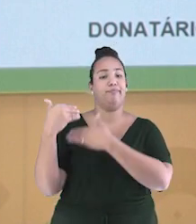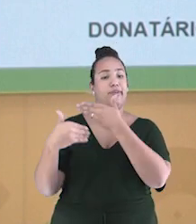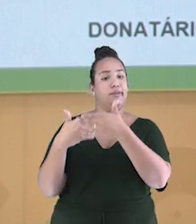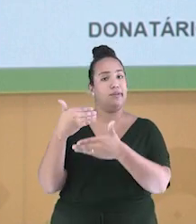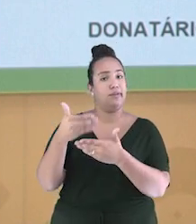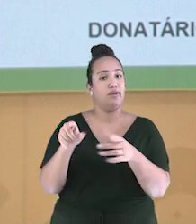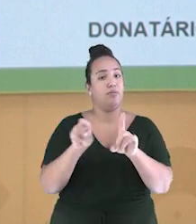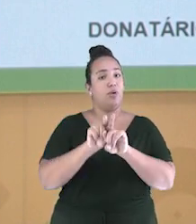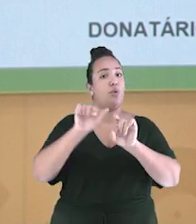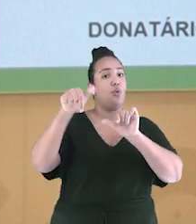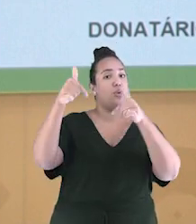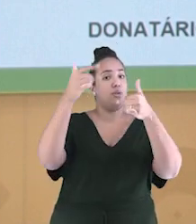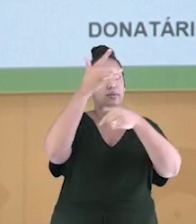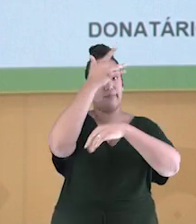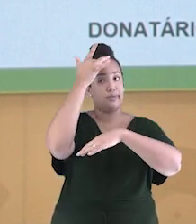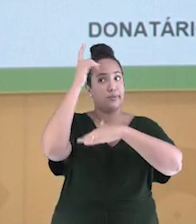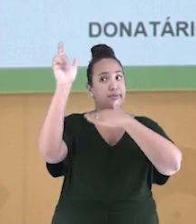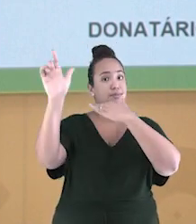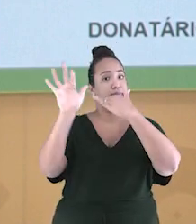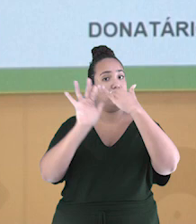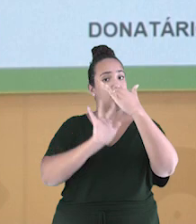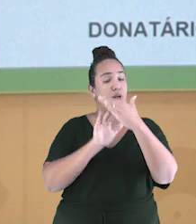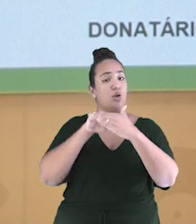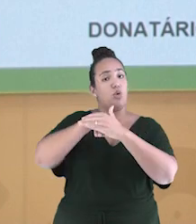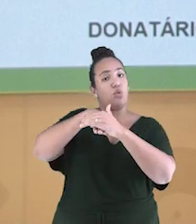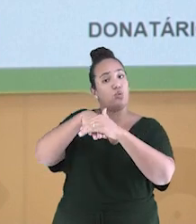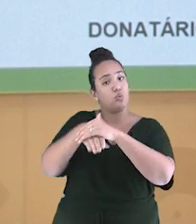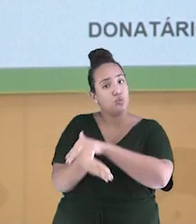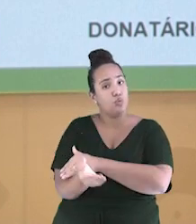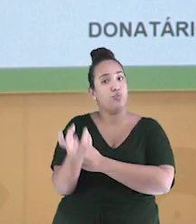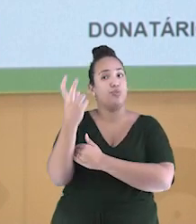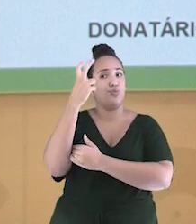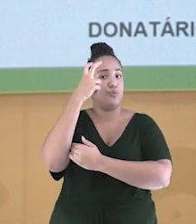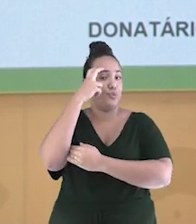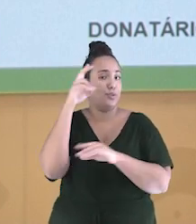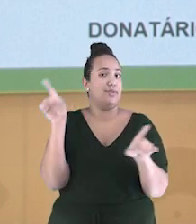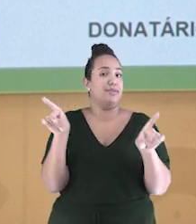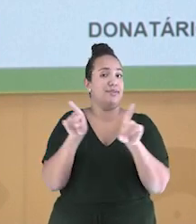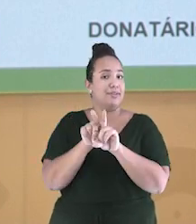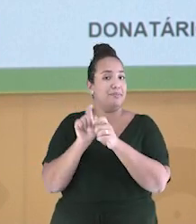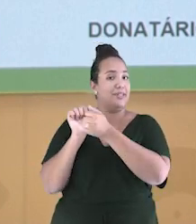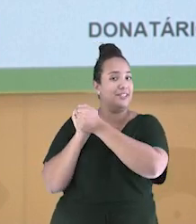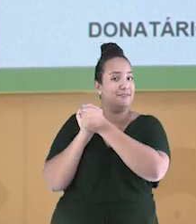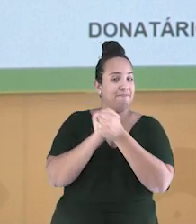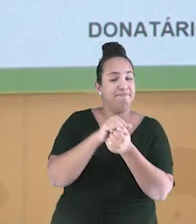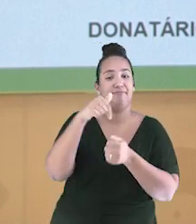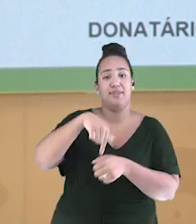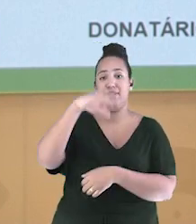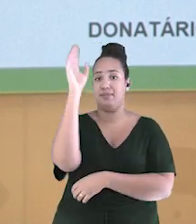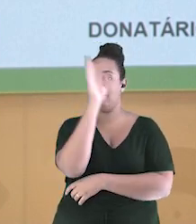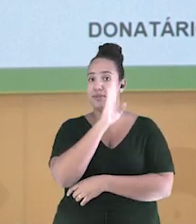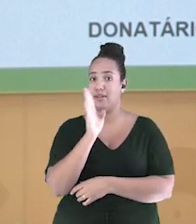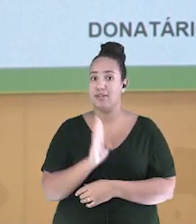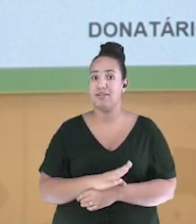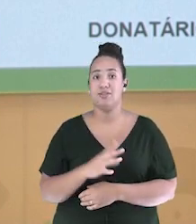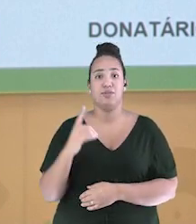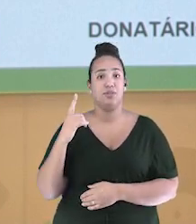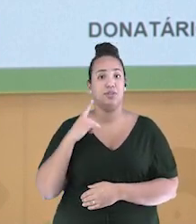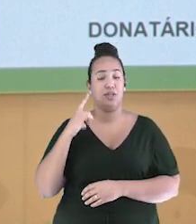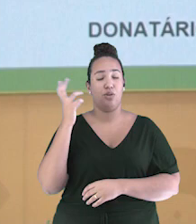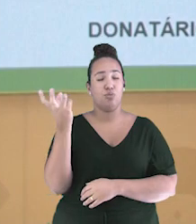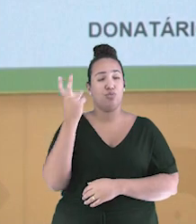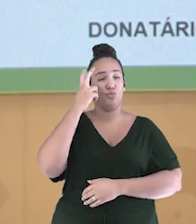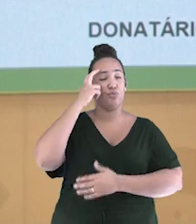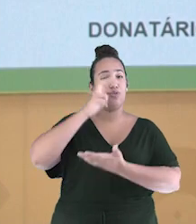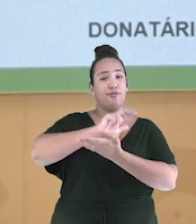outros imigrantes também foram chegando e trazendo seus costumes e culturas que tornaram o Brasil um país com